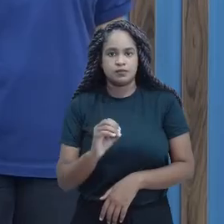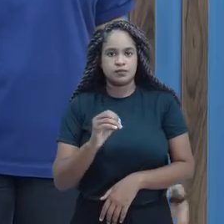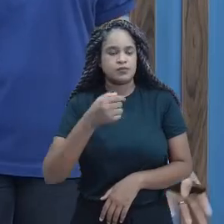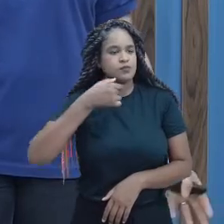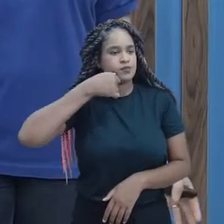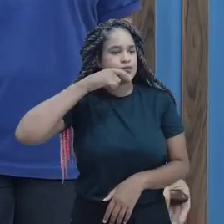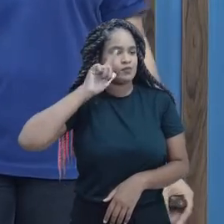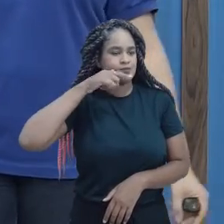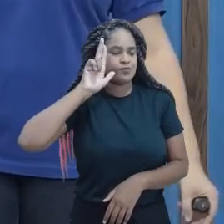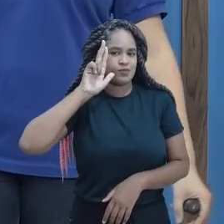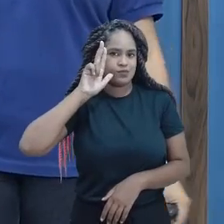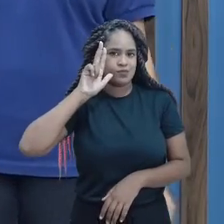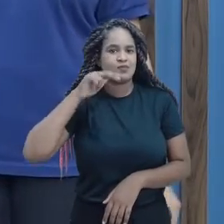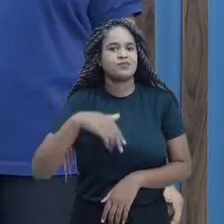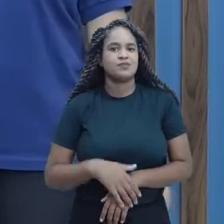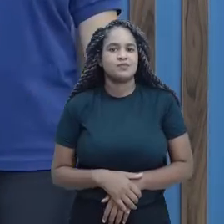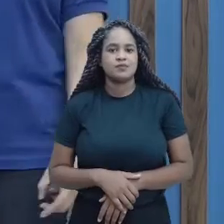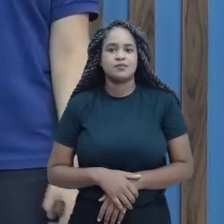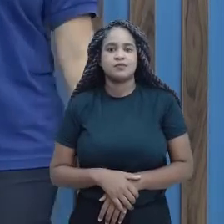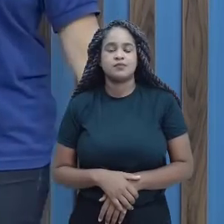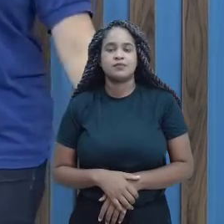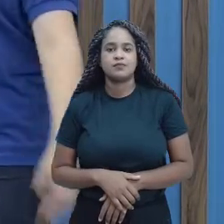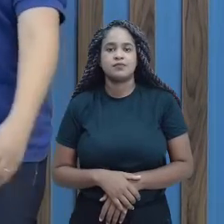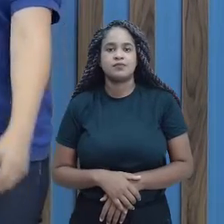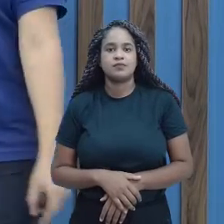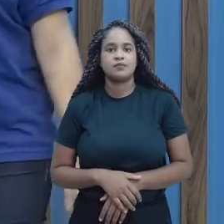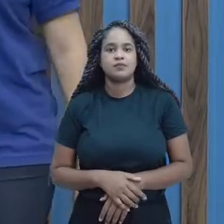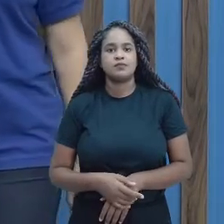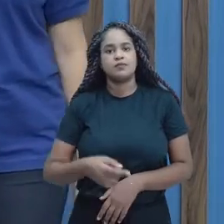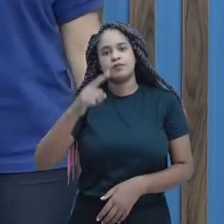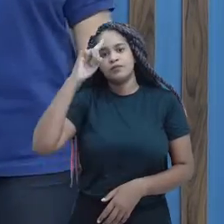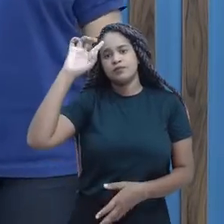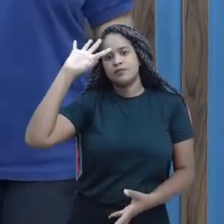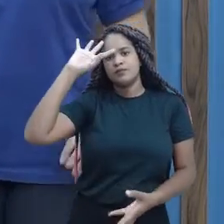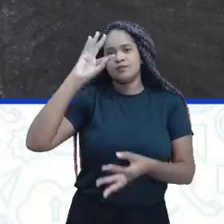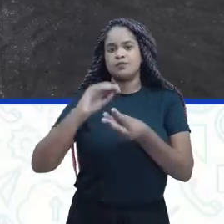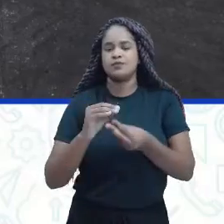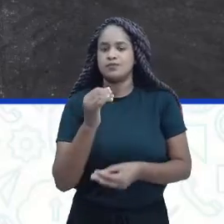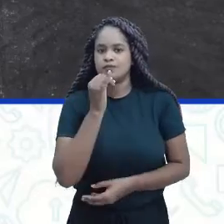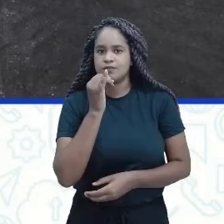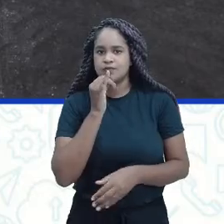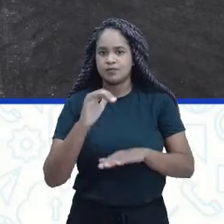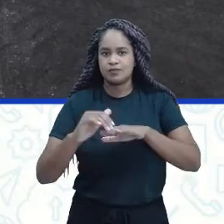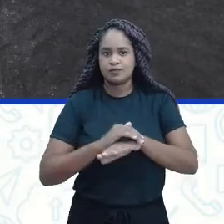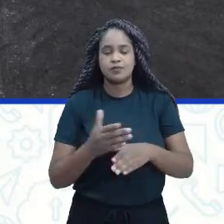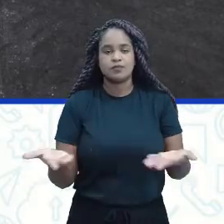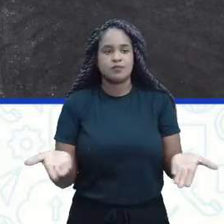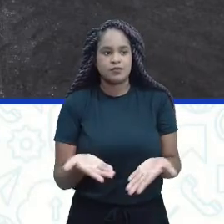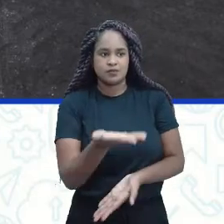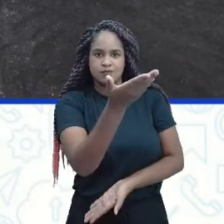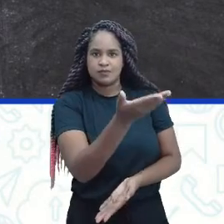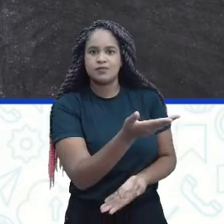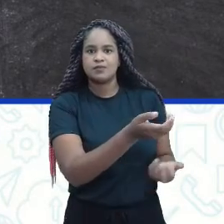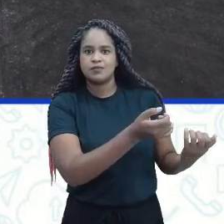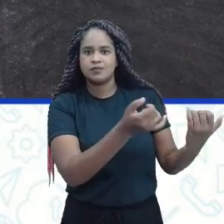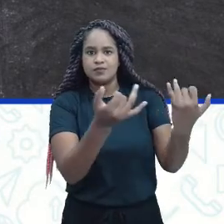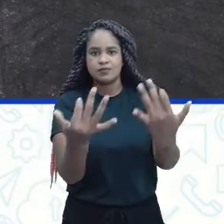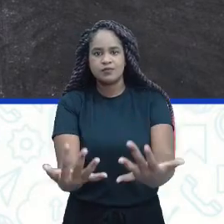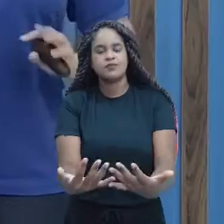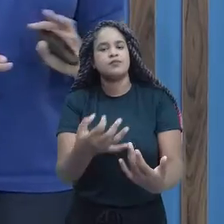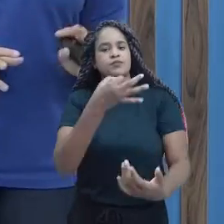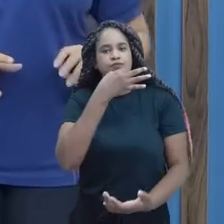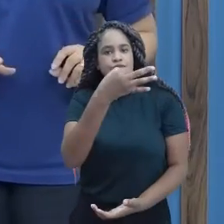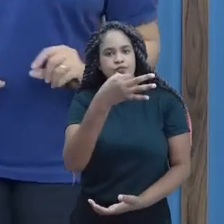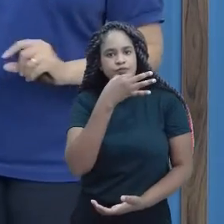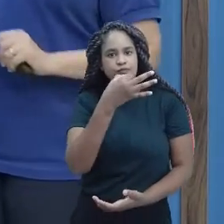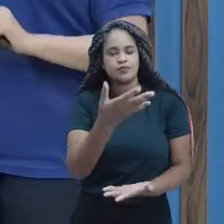antes de ontem, preveu o exemplo do tênis, né, gente? Eu vou passar aqui rapidinho a palavra para ele fazer os